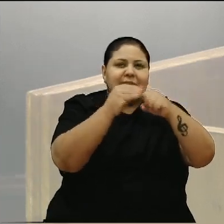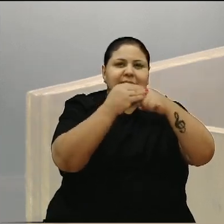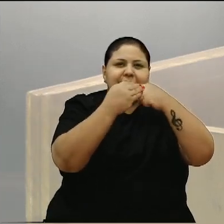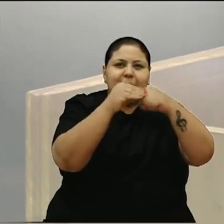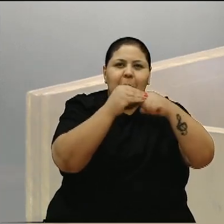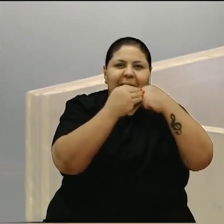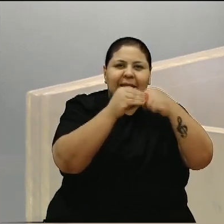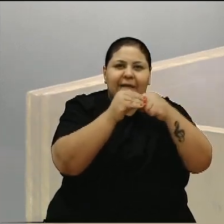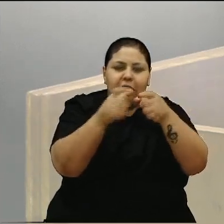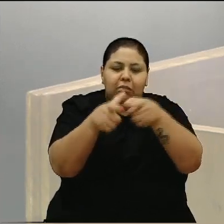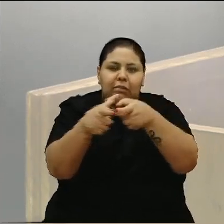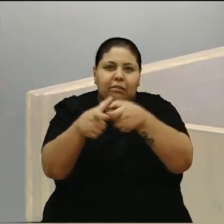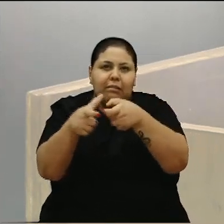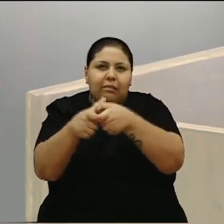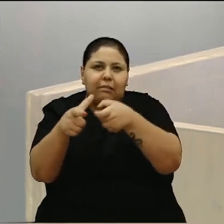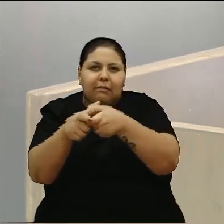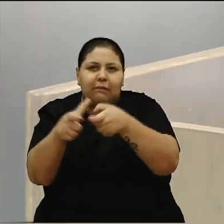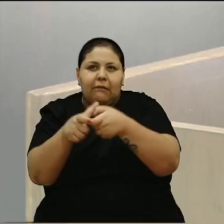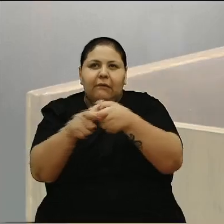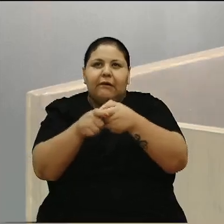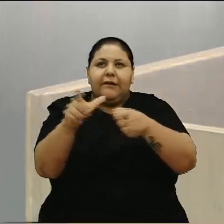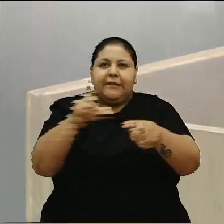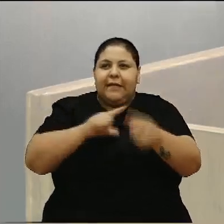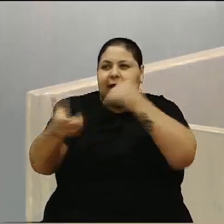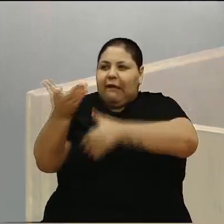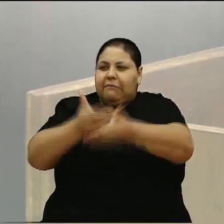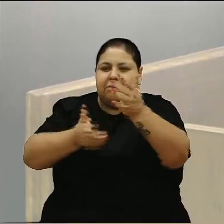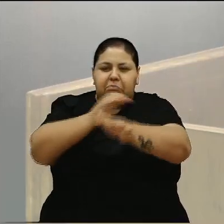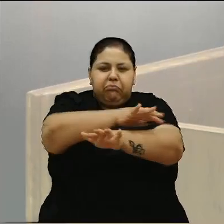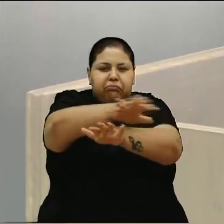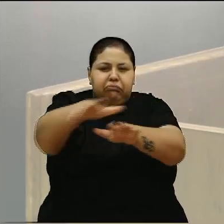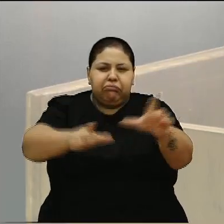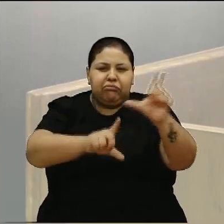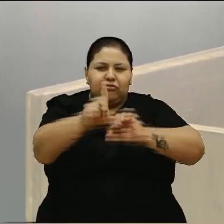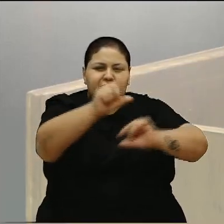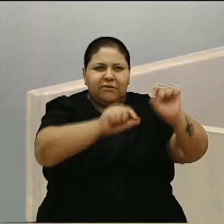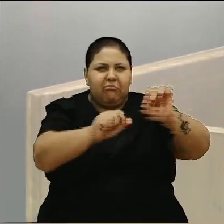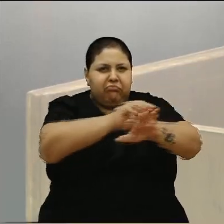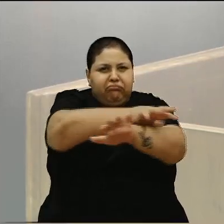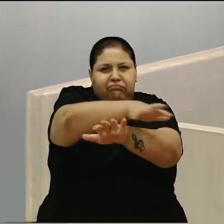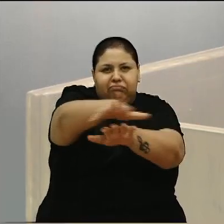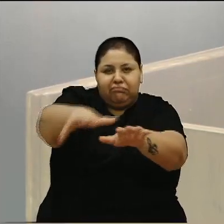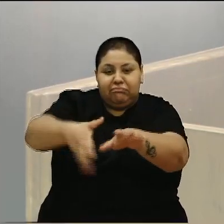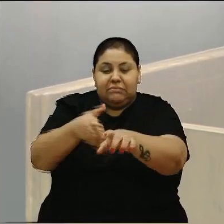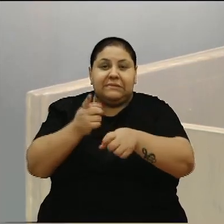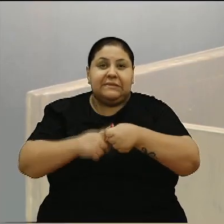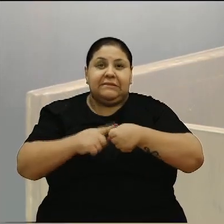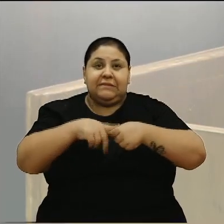a parte do Cruzeiro, tem que atender São Virgílio, tem que atender toda o envolto da cidade.